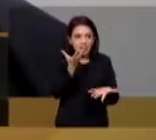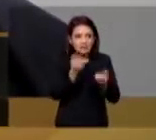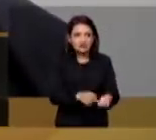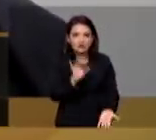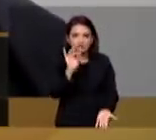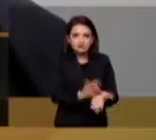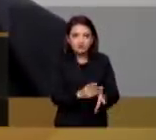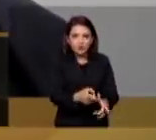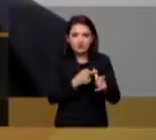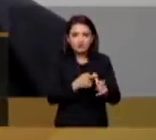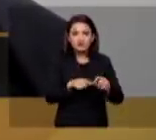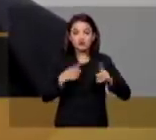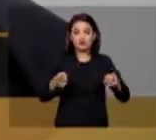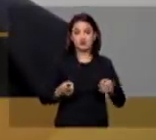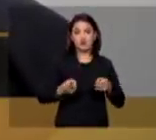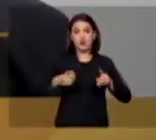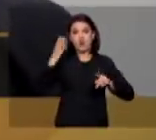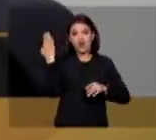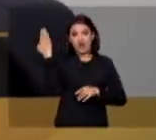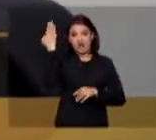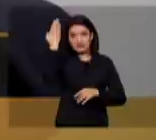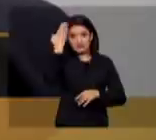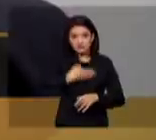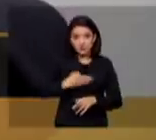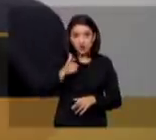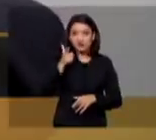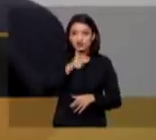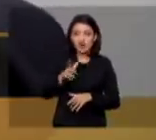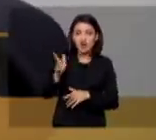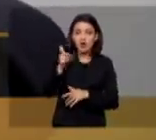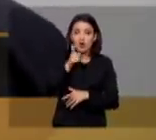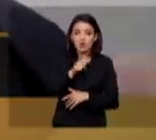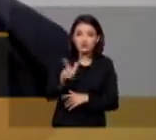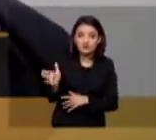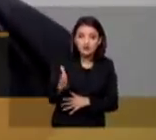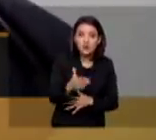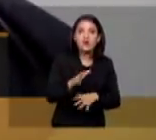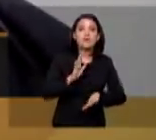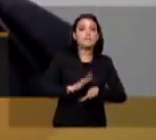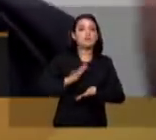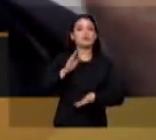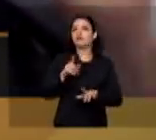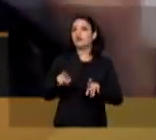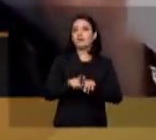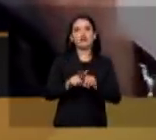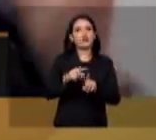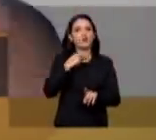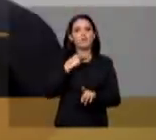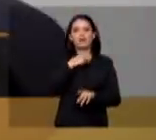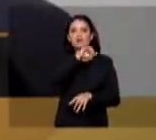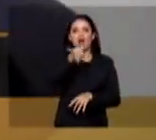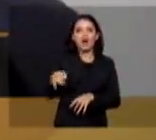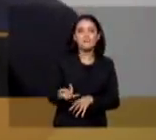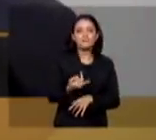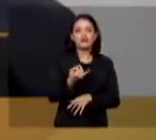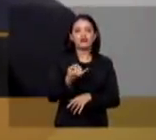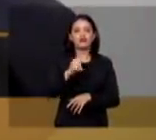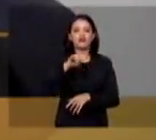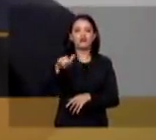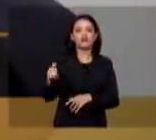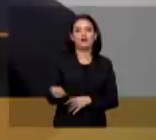em relação à licitude das provas produzidas seria mais determinante e impediria o aproveitamento dos elementos produzidos na